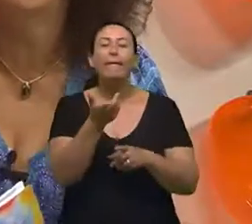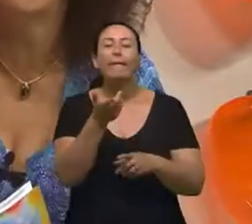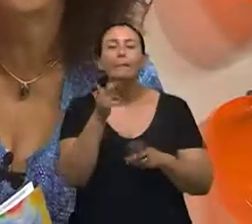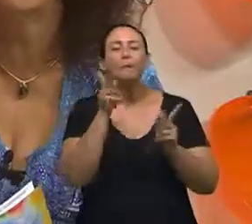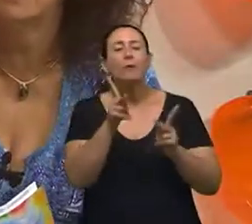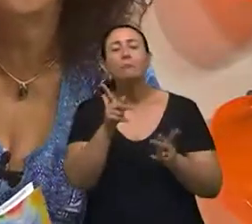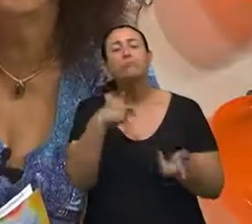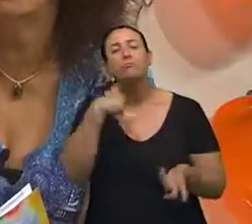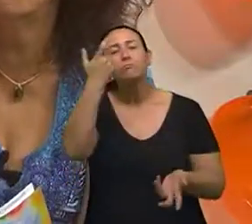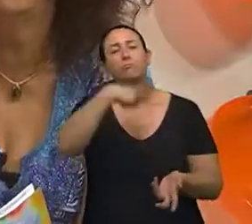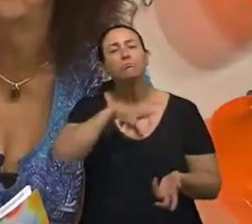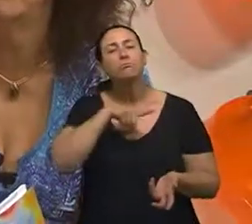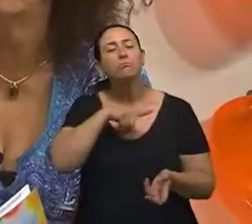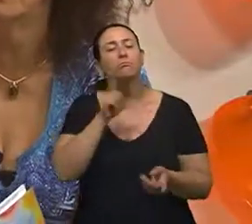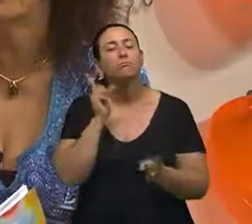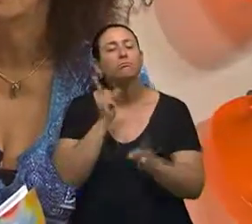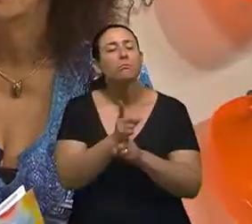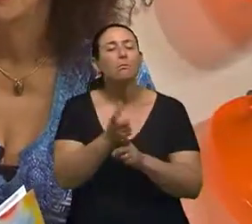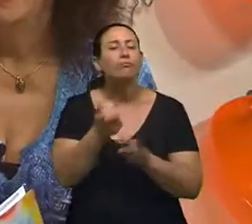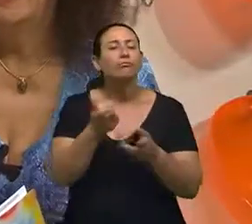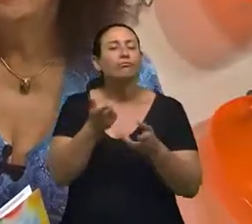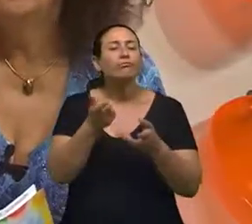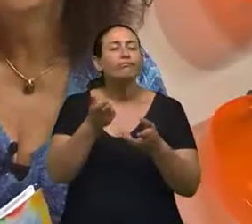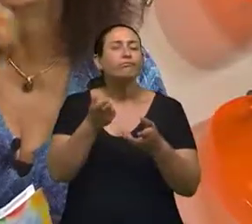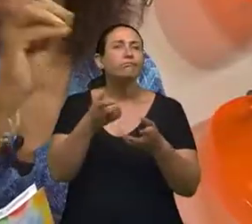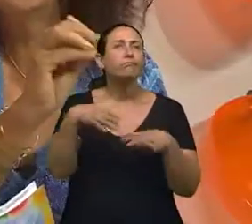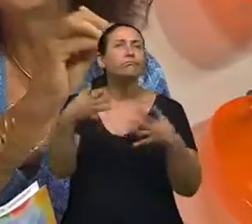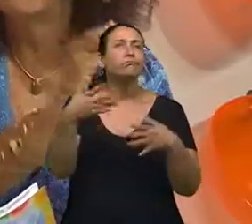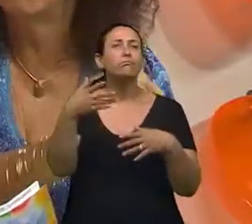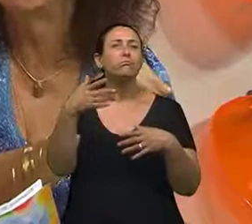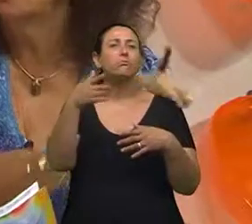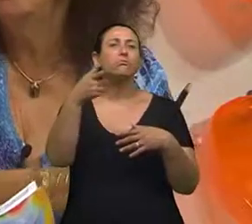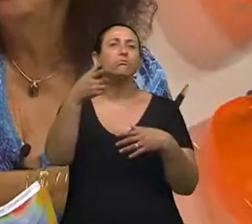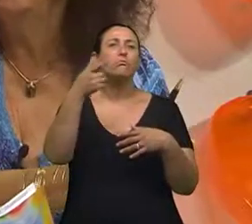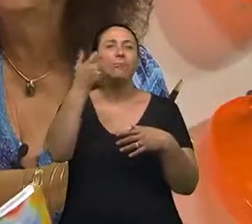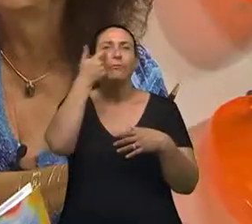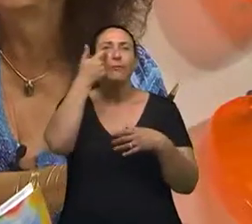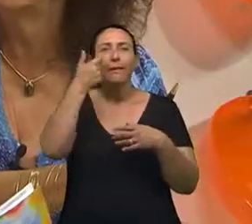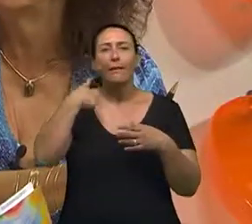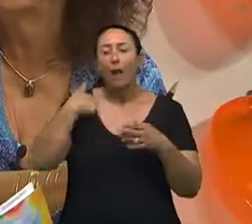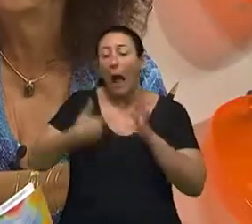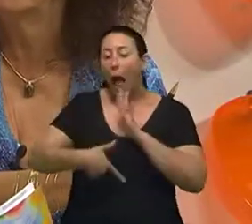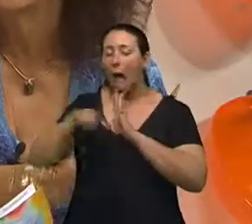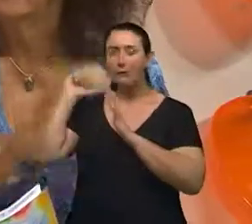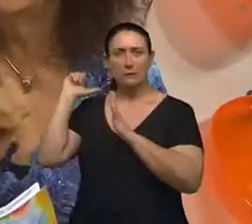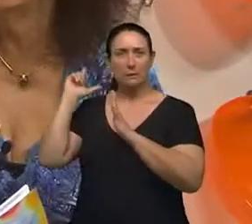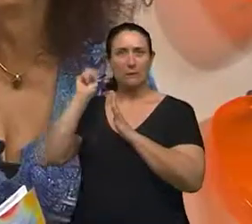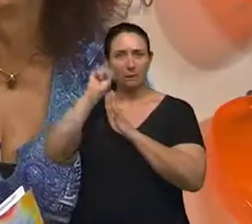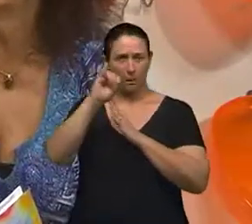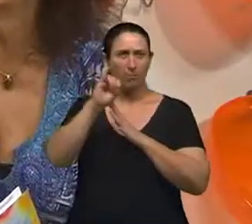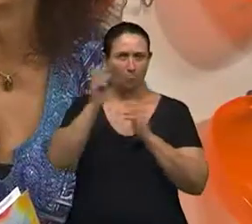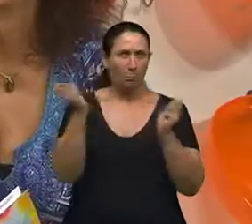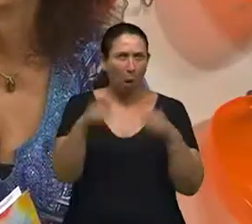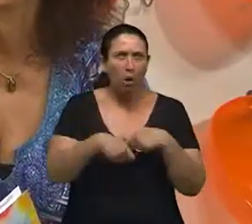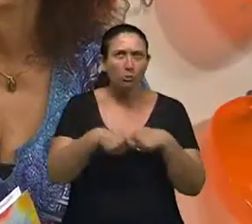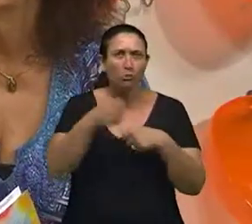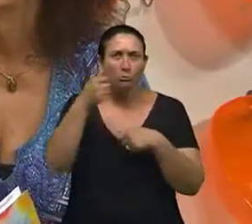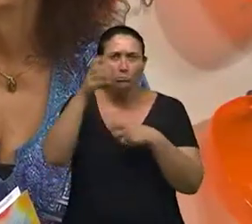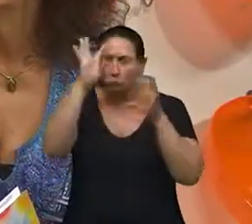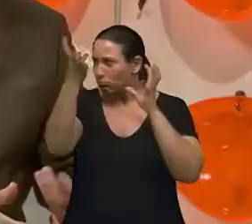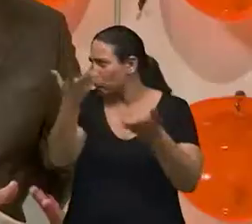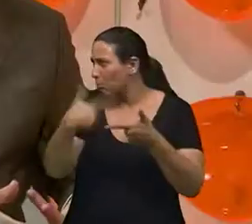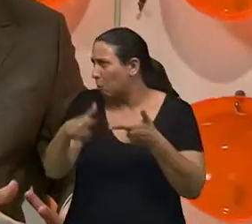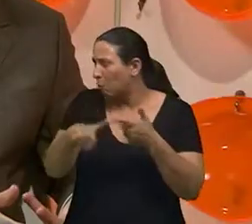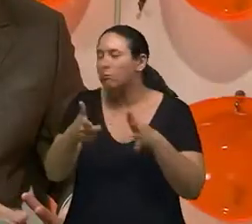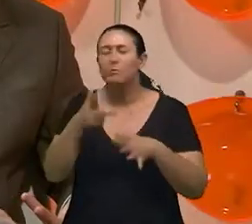alguma situação dessas que a gente vem falando aqui. A descoberta precoce, como em outras patologias, faz a diferença? Faz a diferença